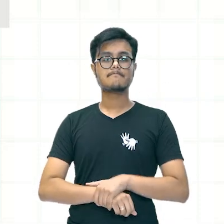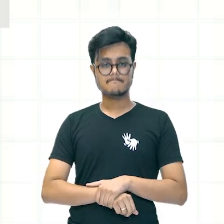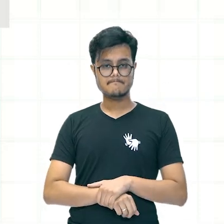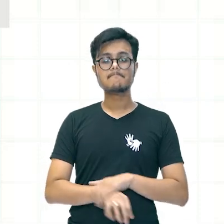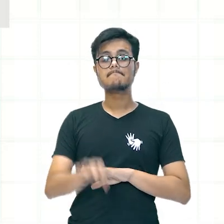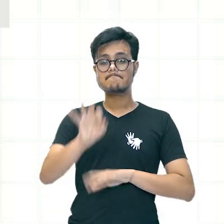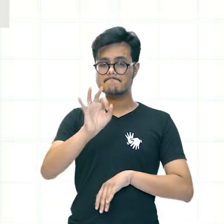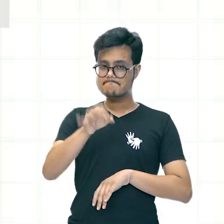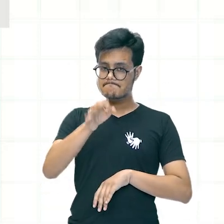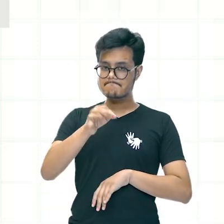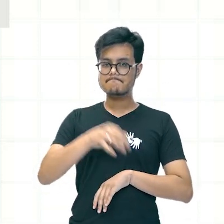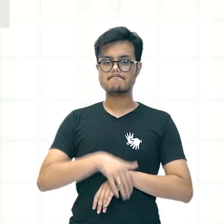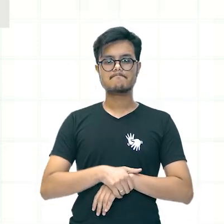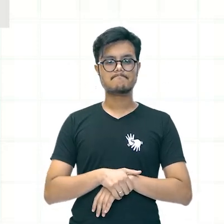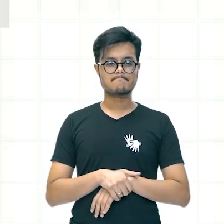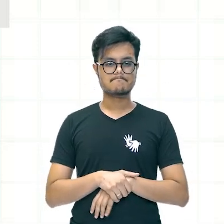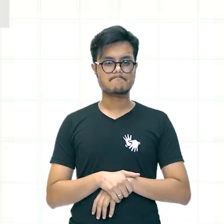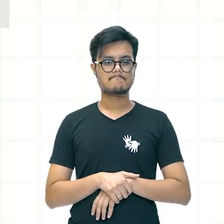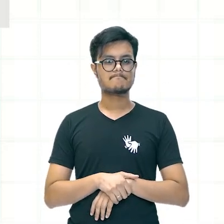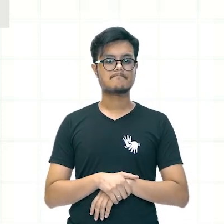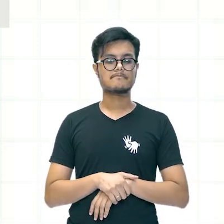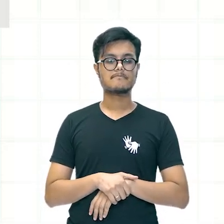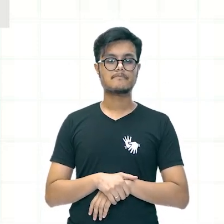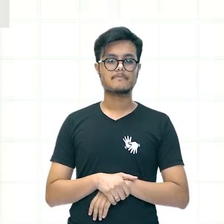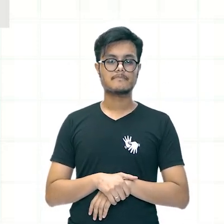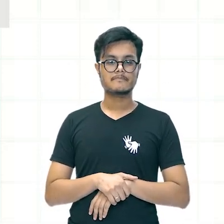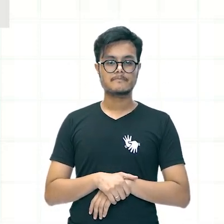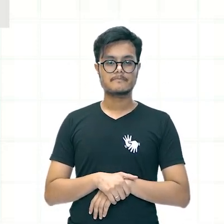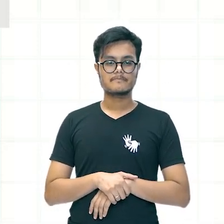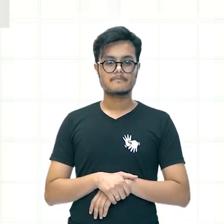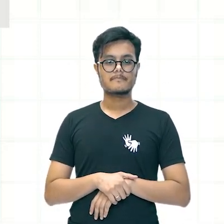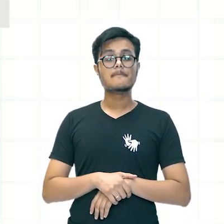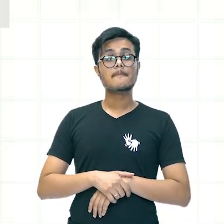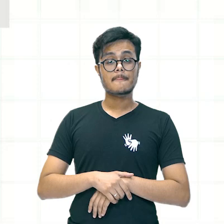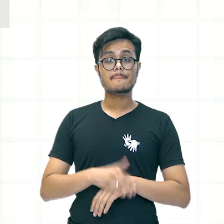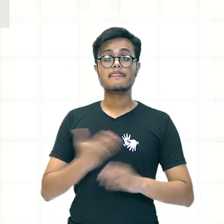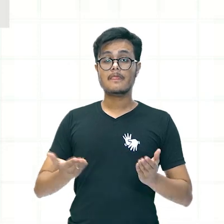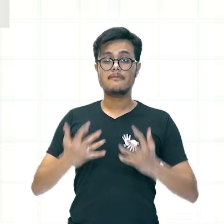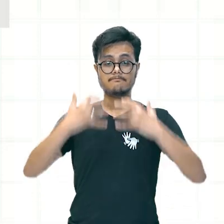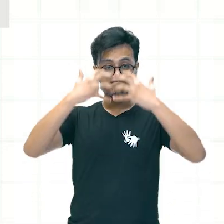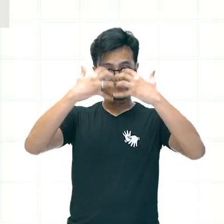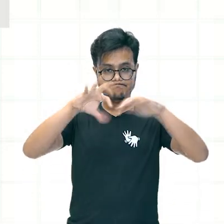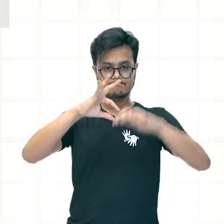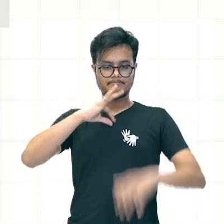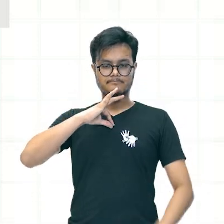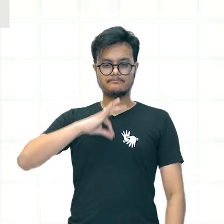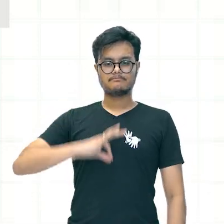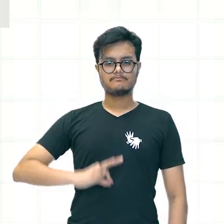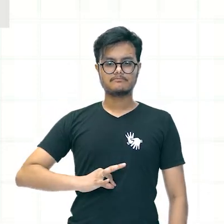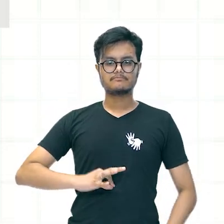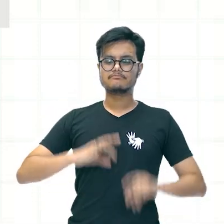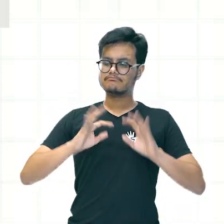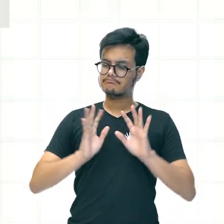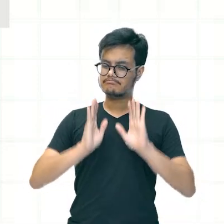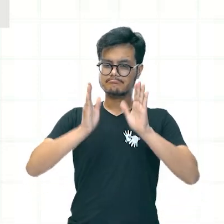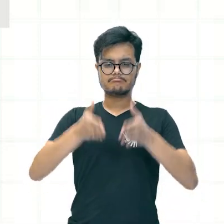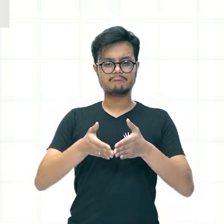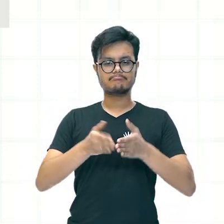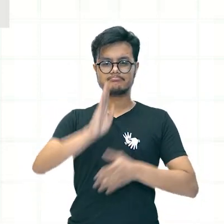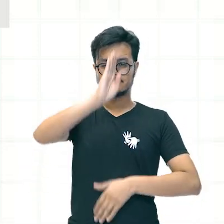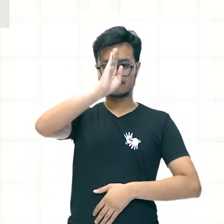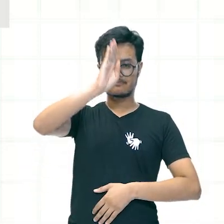outras células reprodutivas. Vão ter aí um sistema nervoso que vai possuir o encéfalo como órgão